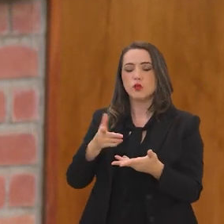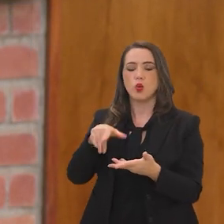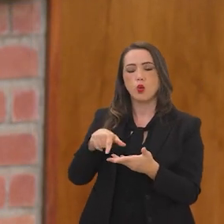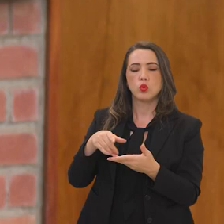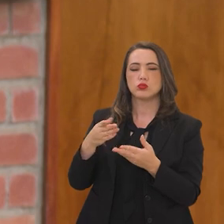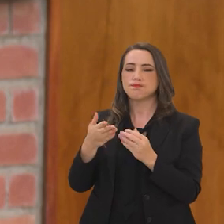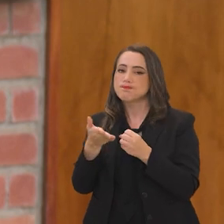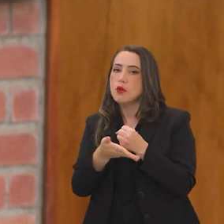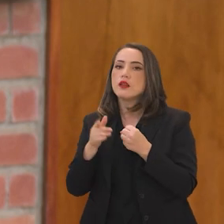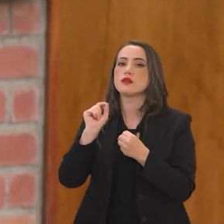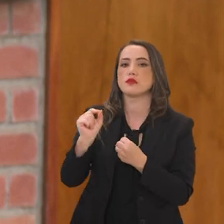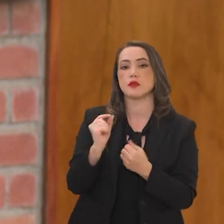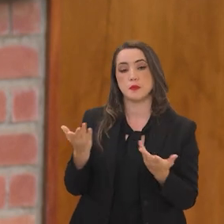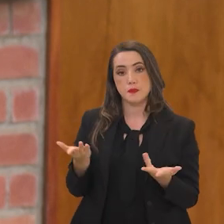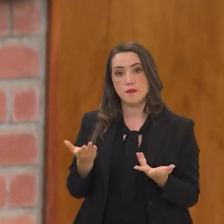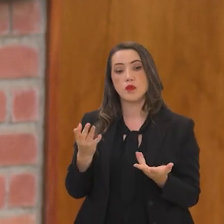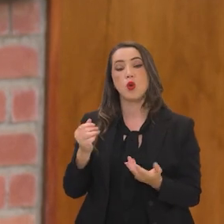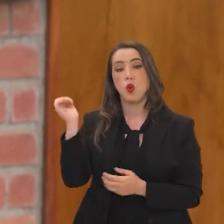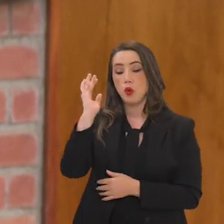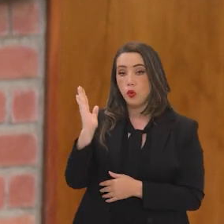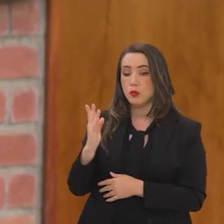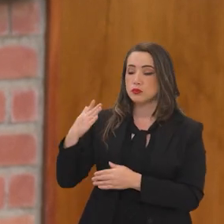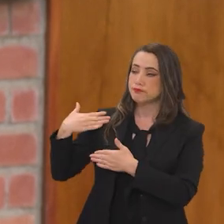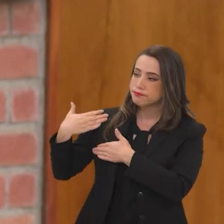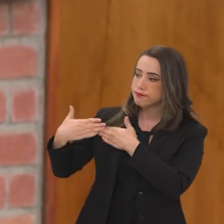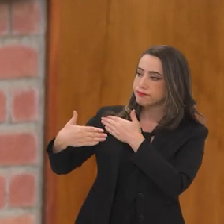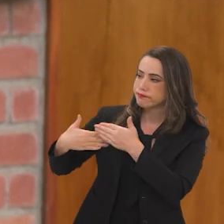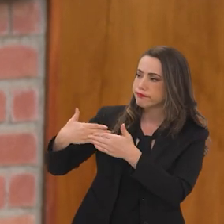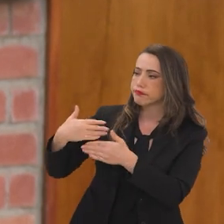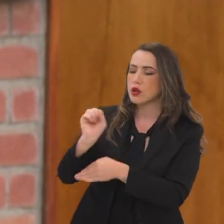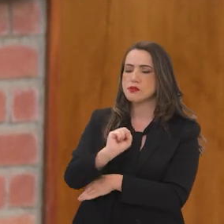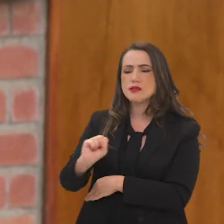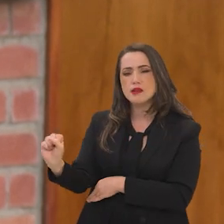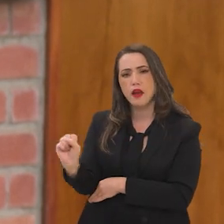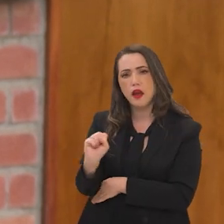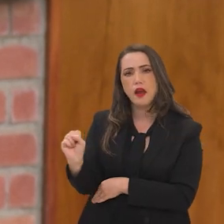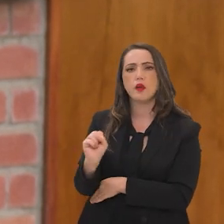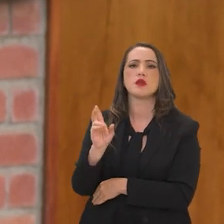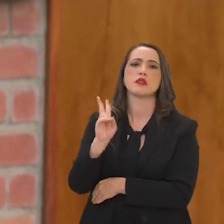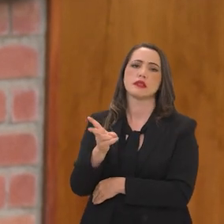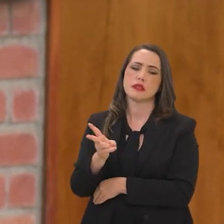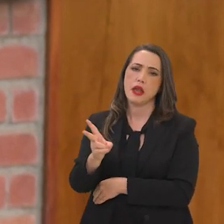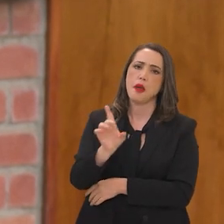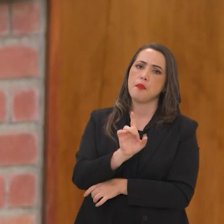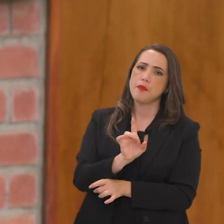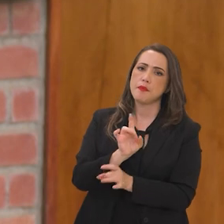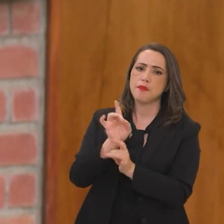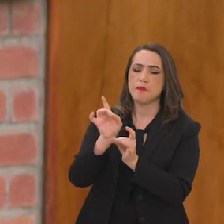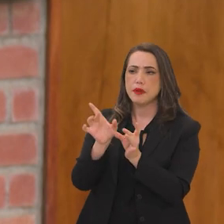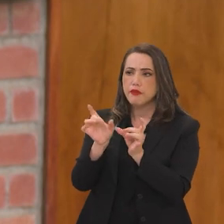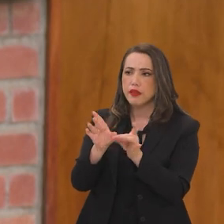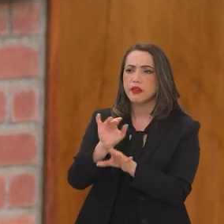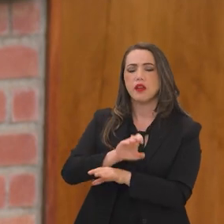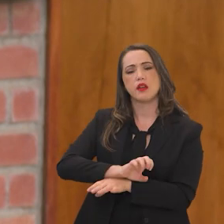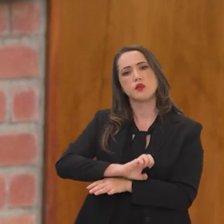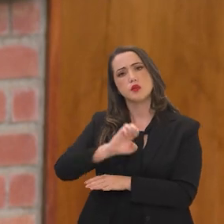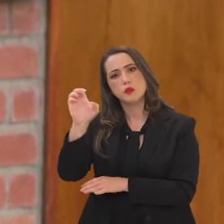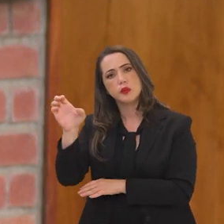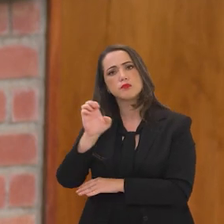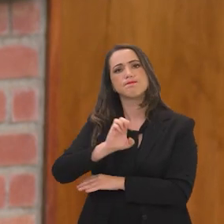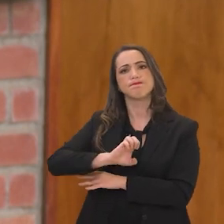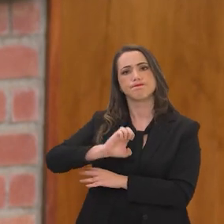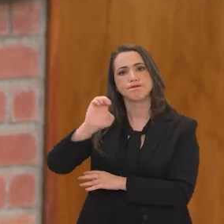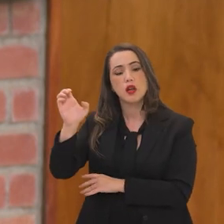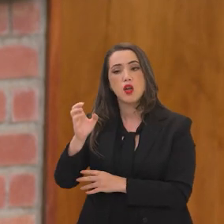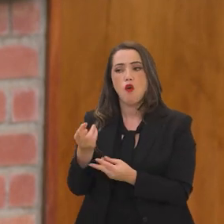o Brasil ainda não tem sido ao longo aí de séculos basicamente uns portador de commodities né como antes que tem pouco